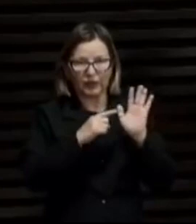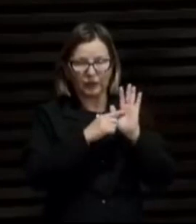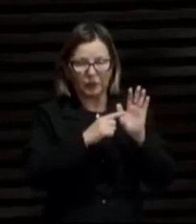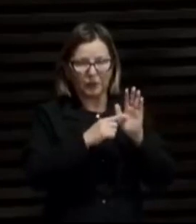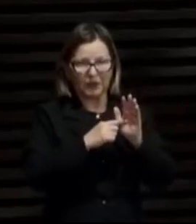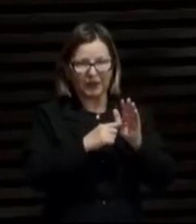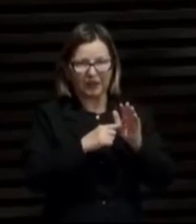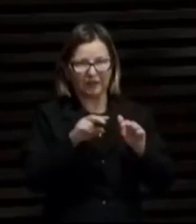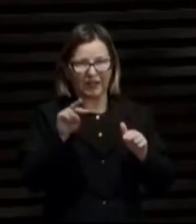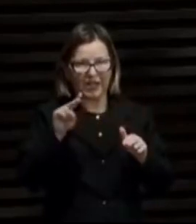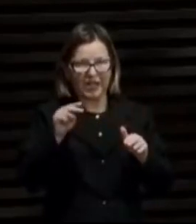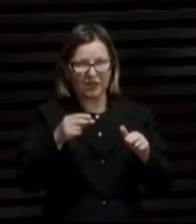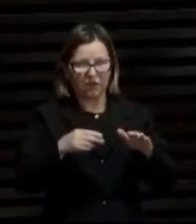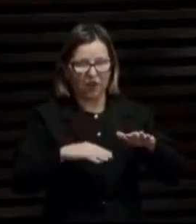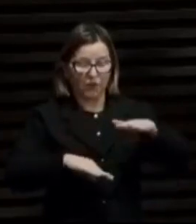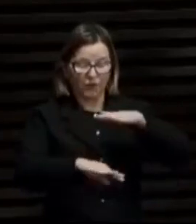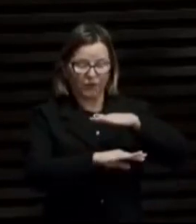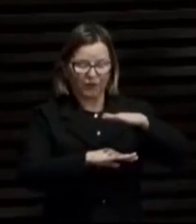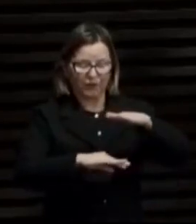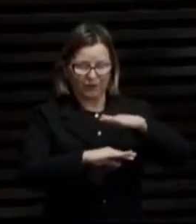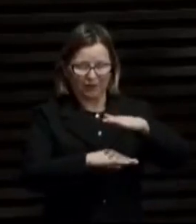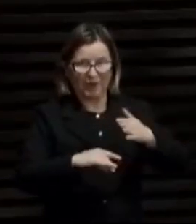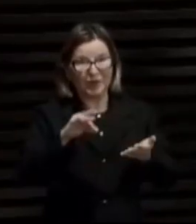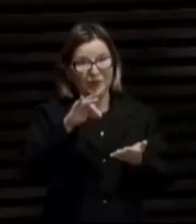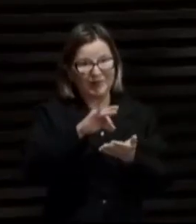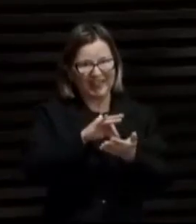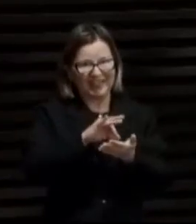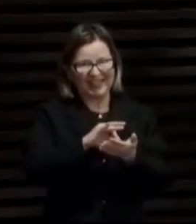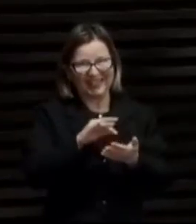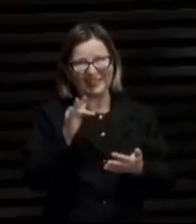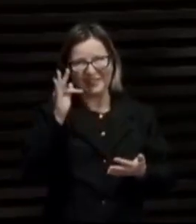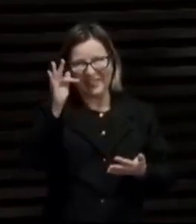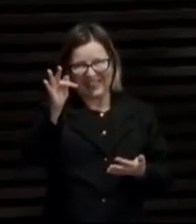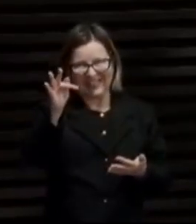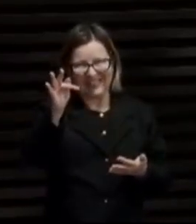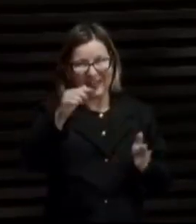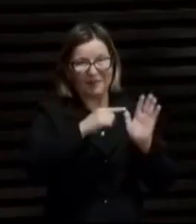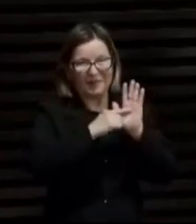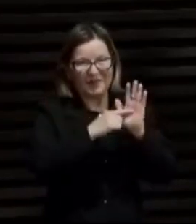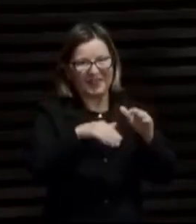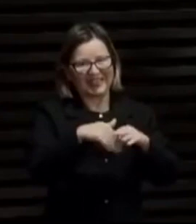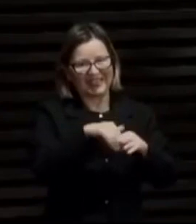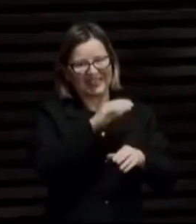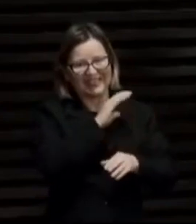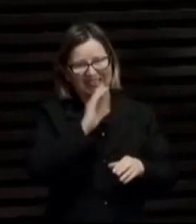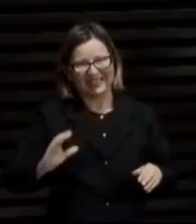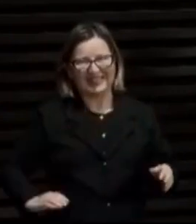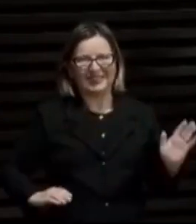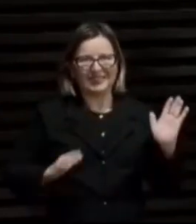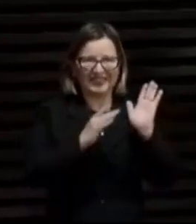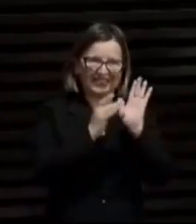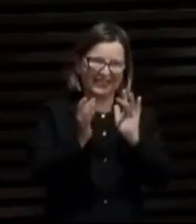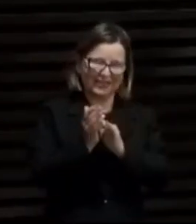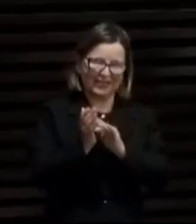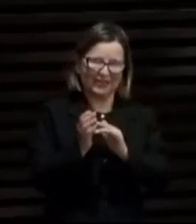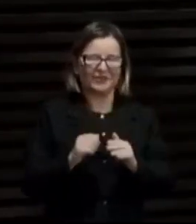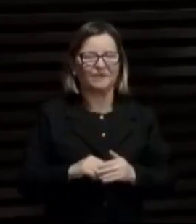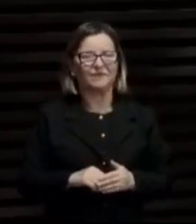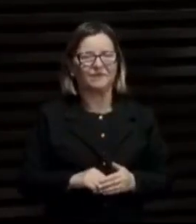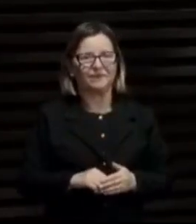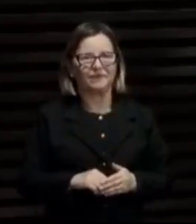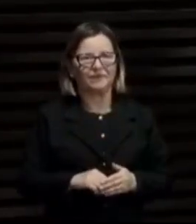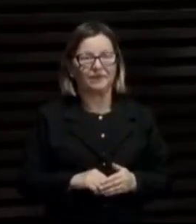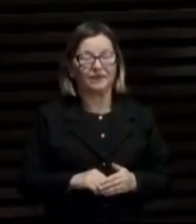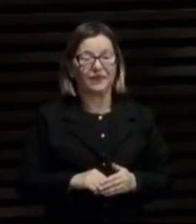ser confirmada, conformada em Cristo Jesus. Mas os princípios, Antes